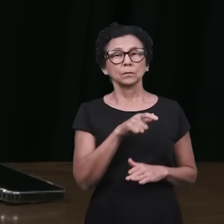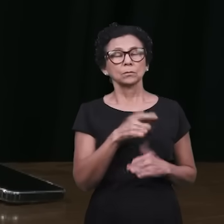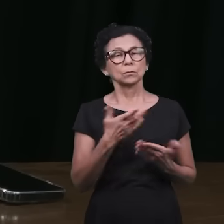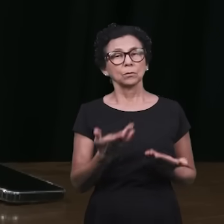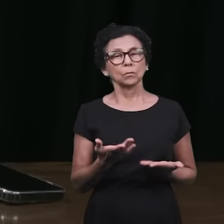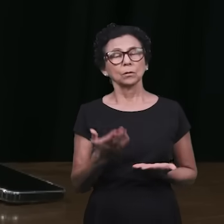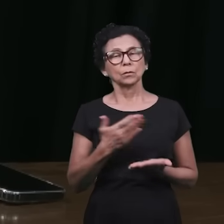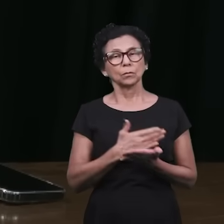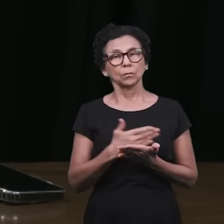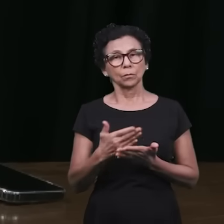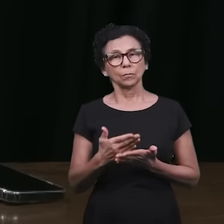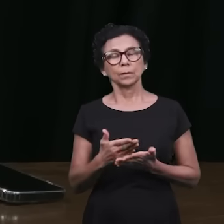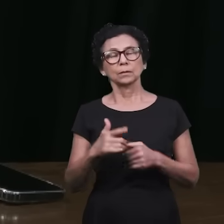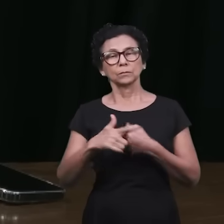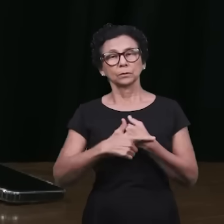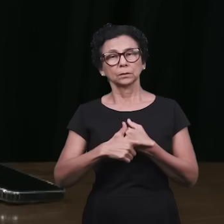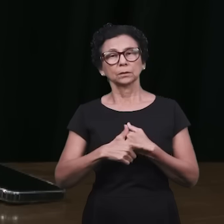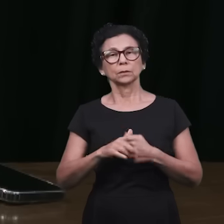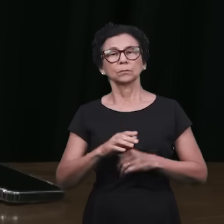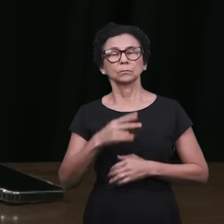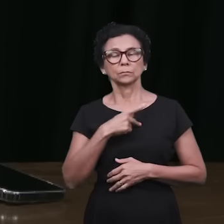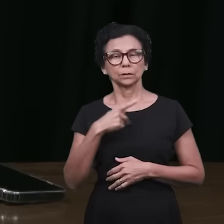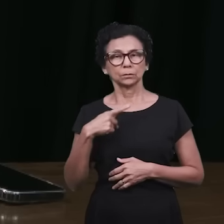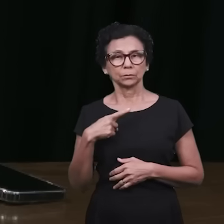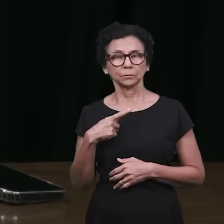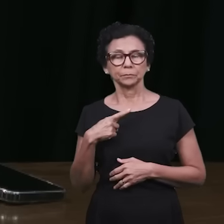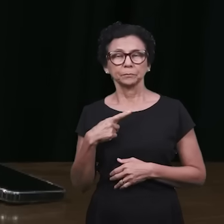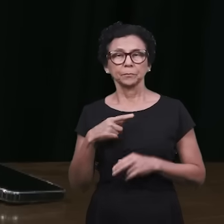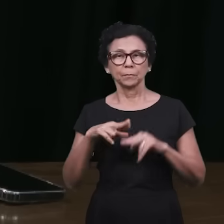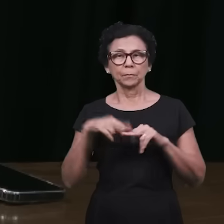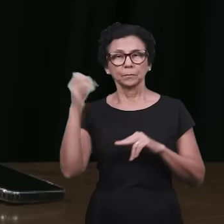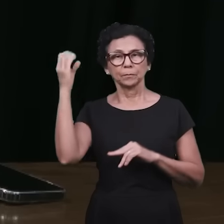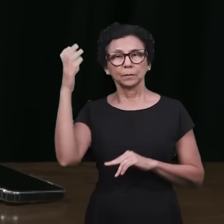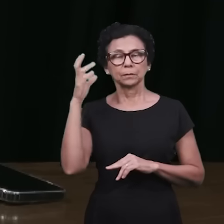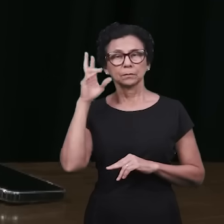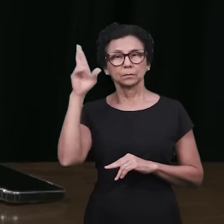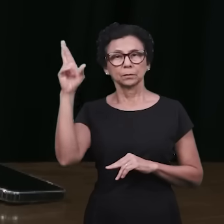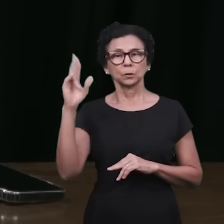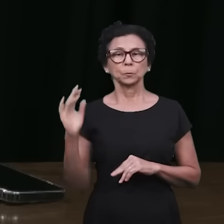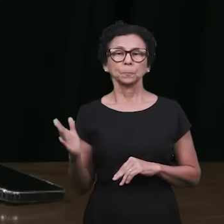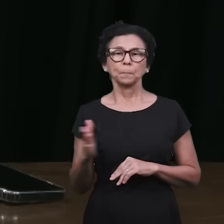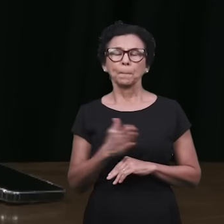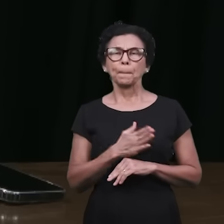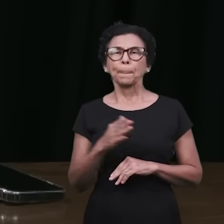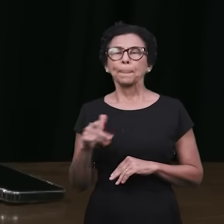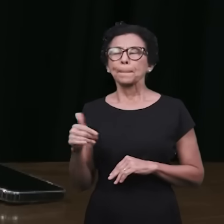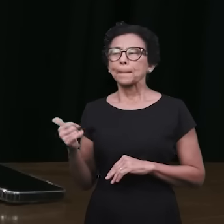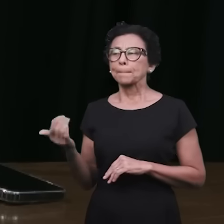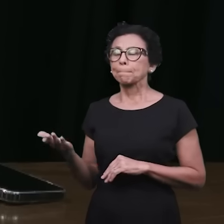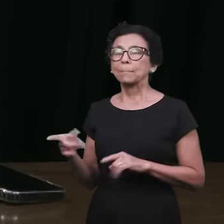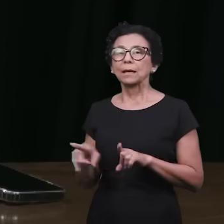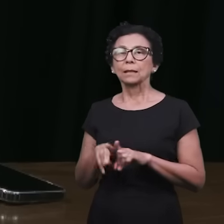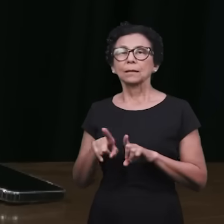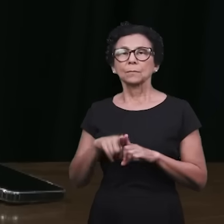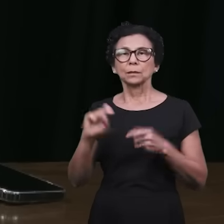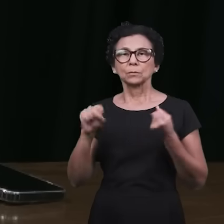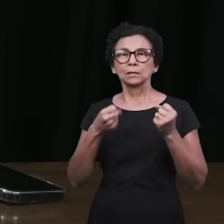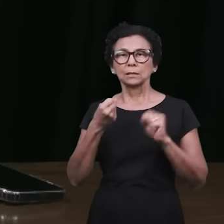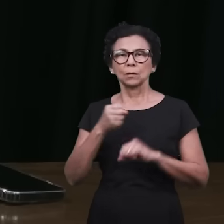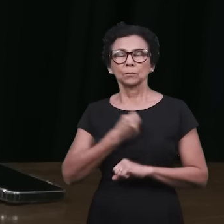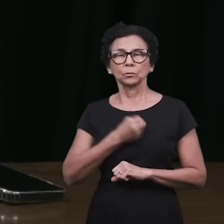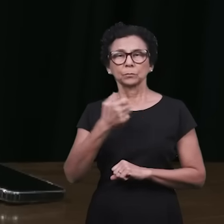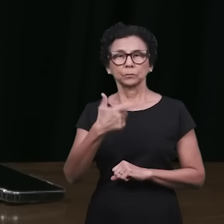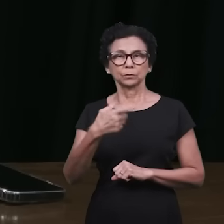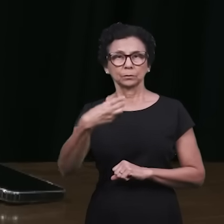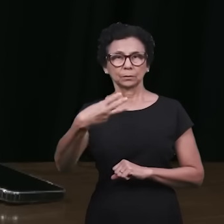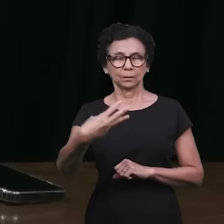conforme a revelação do Senhor. Isso. E a característica de um pastor nessa obra? Nós temos até o Salmo 23, que podemos